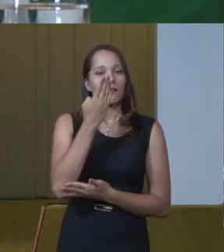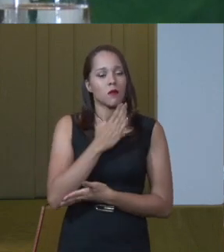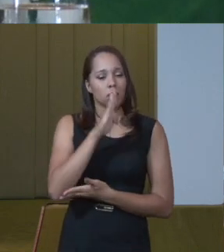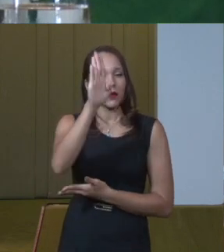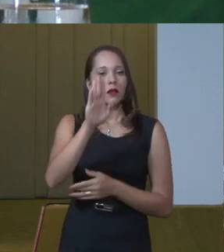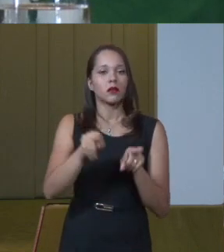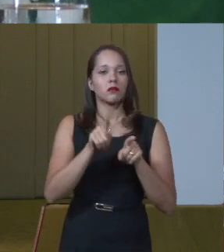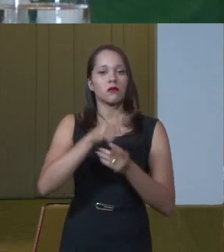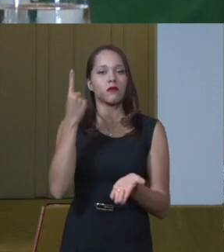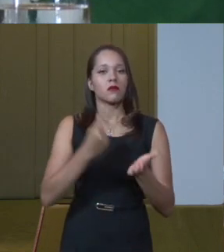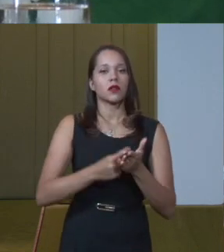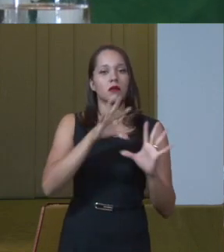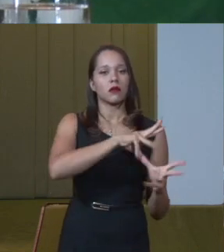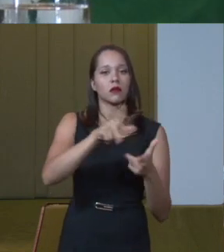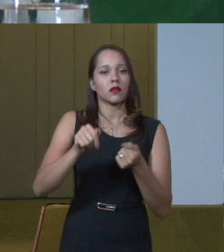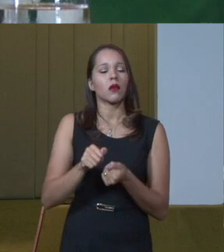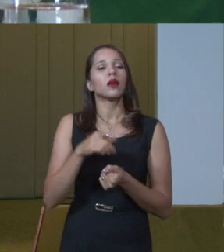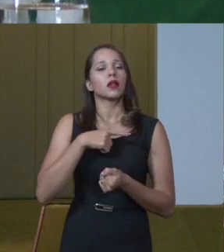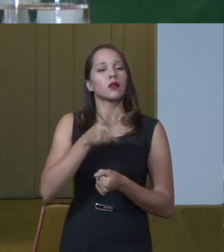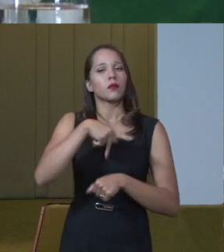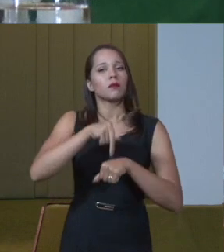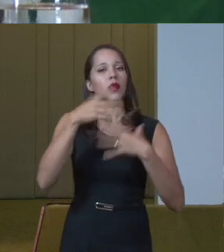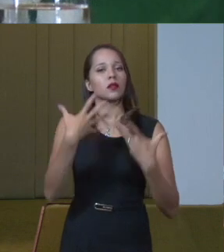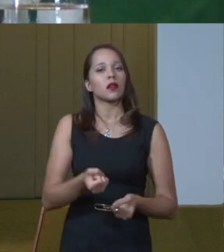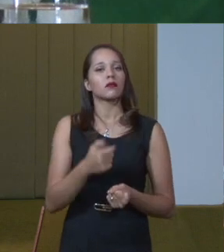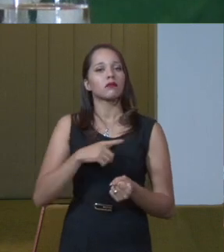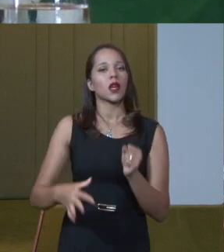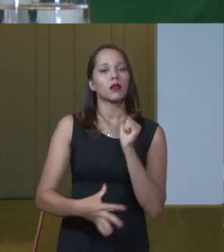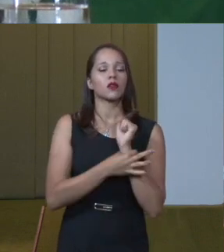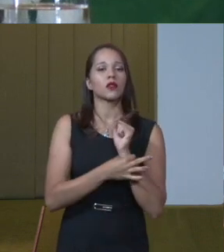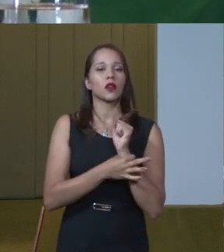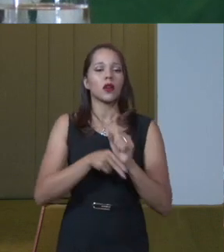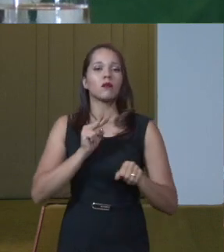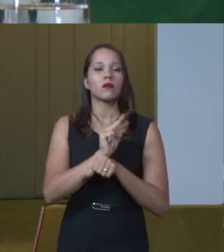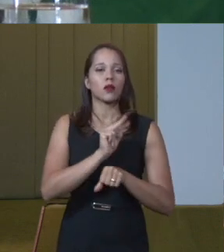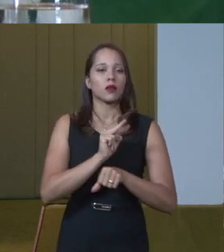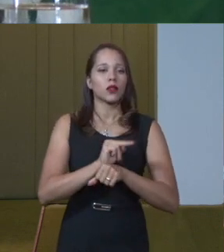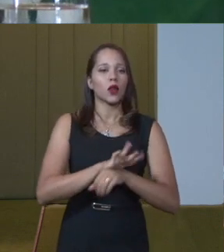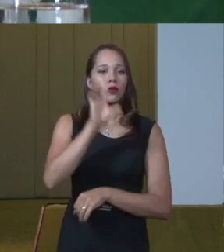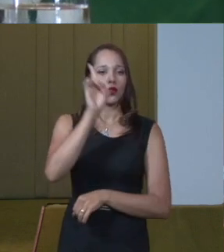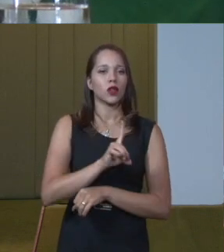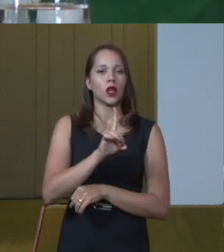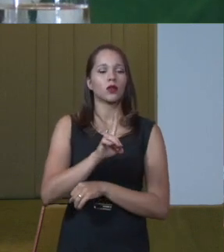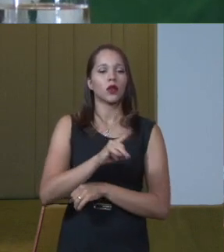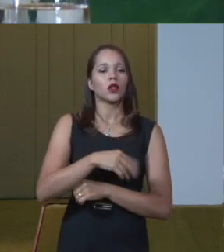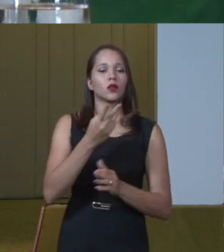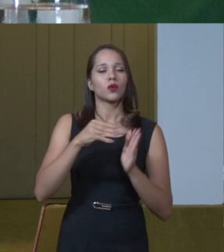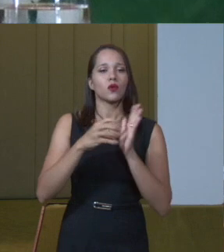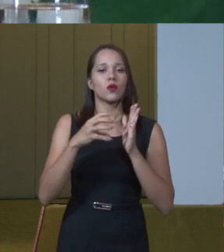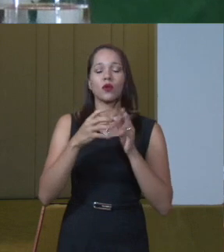em linha com os compromissos internacionais assumidos pelo país, em garantir, promover e proteger os direitos dos povos